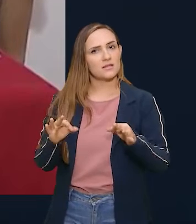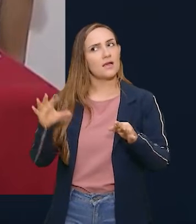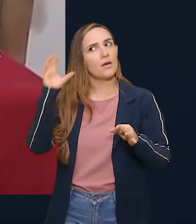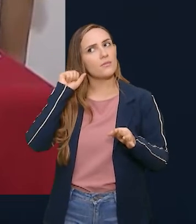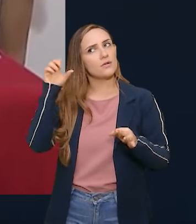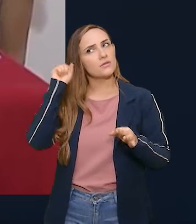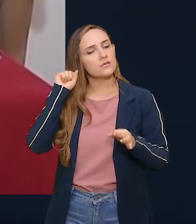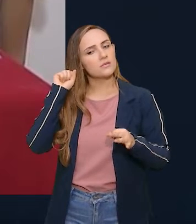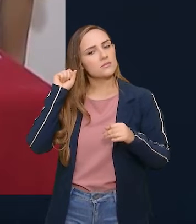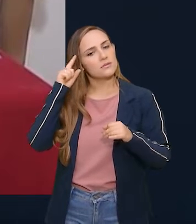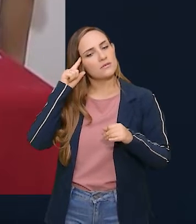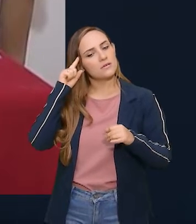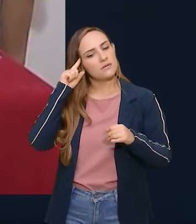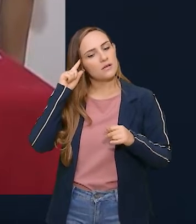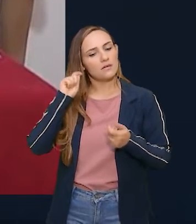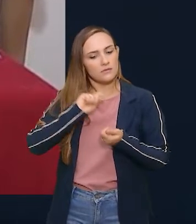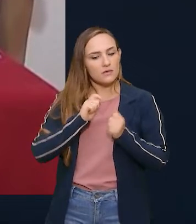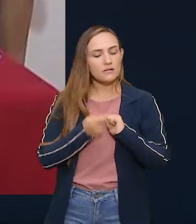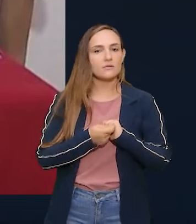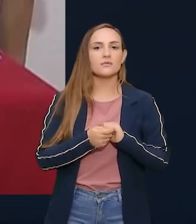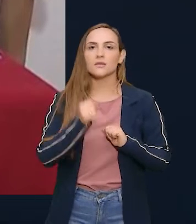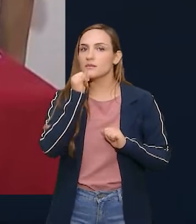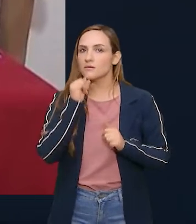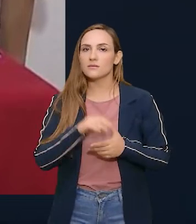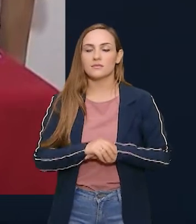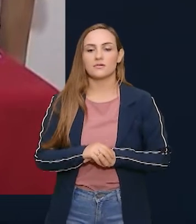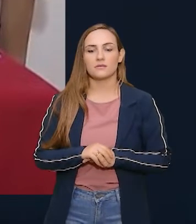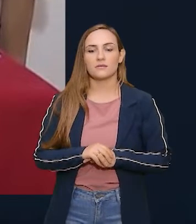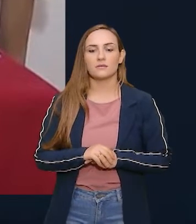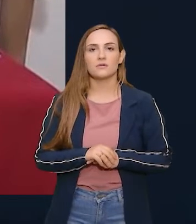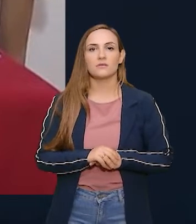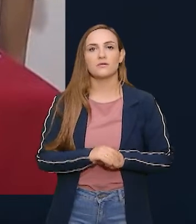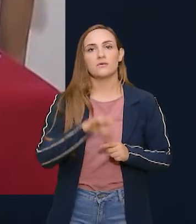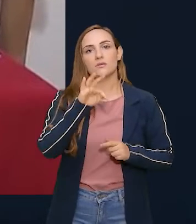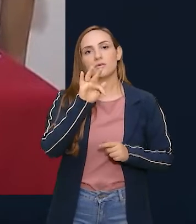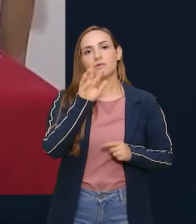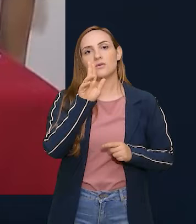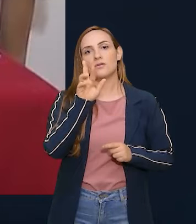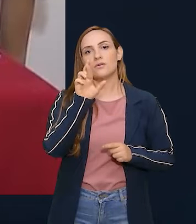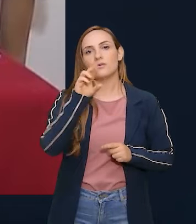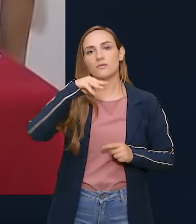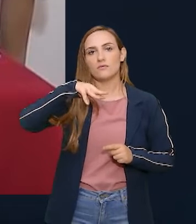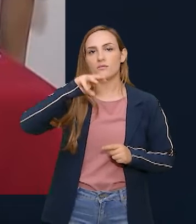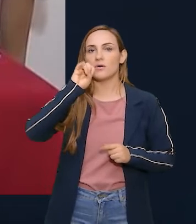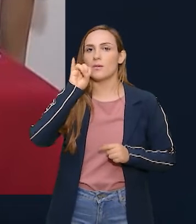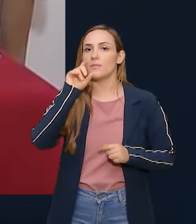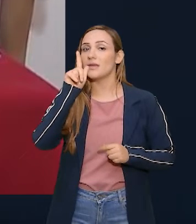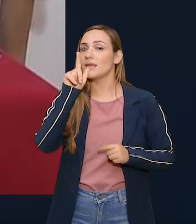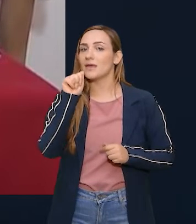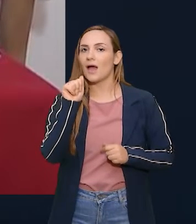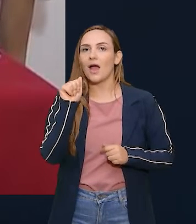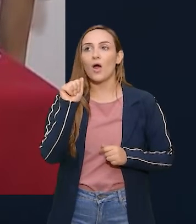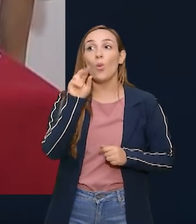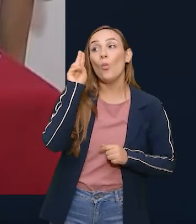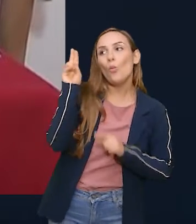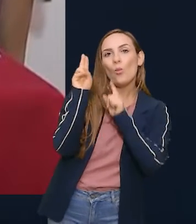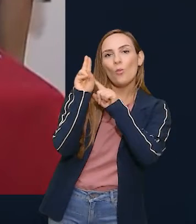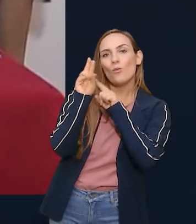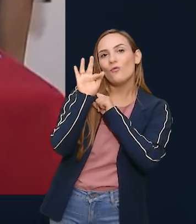Mas ela falava de acordo com a sonora dela, ela escrevia de acordo com a sonora. Então, às vezes, ela escrevia formiga com U.